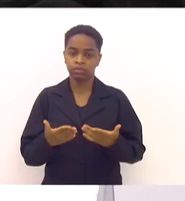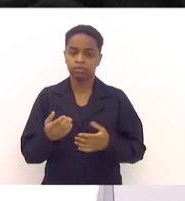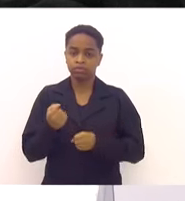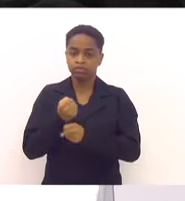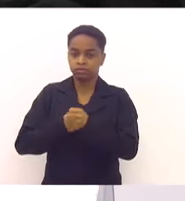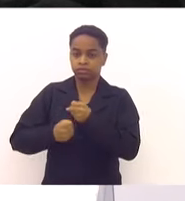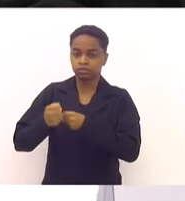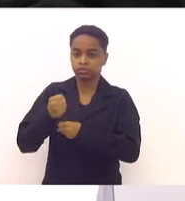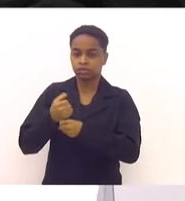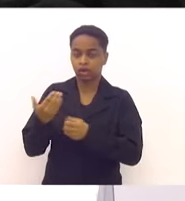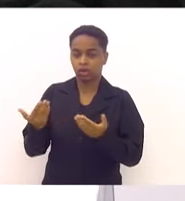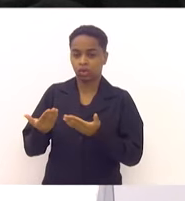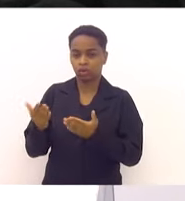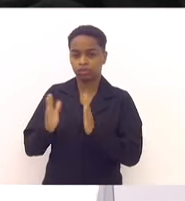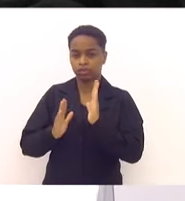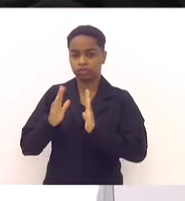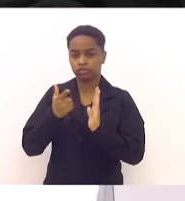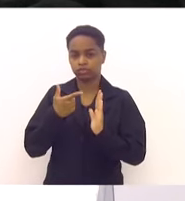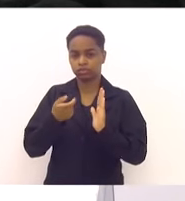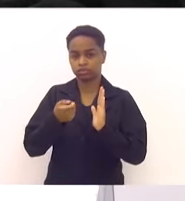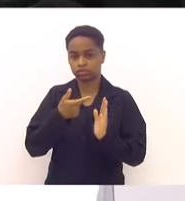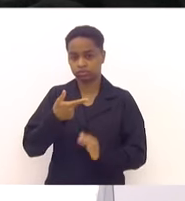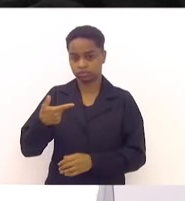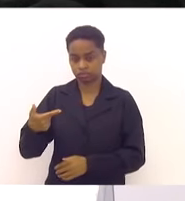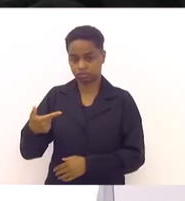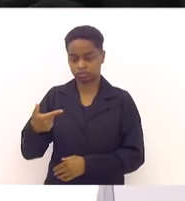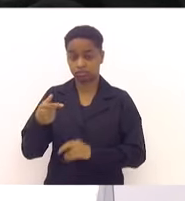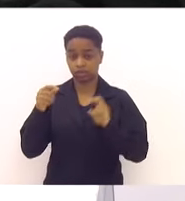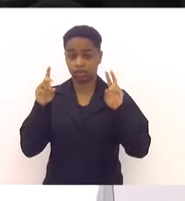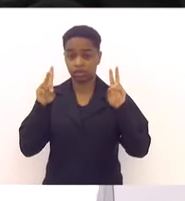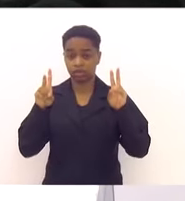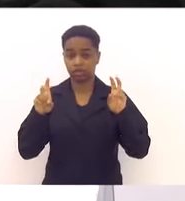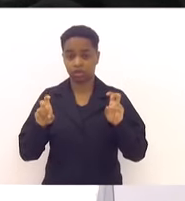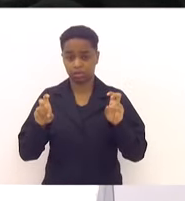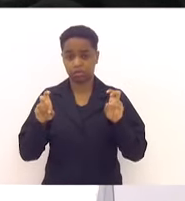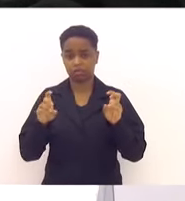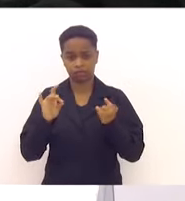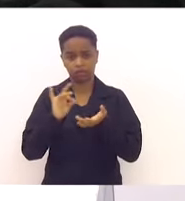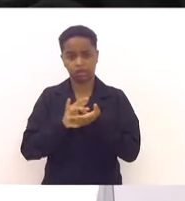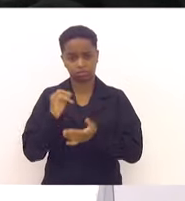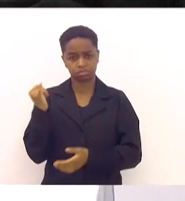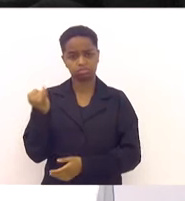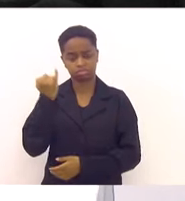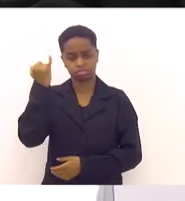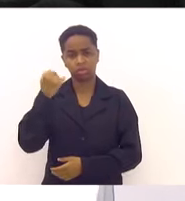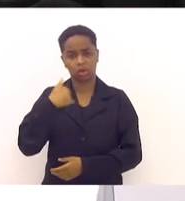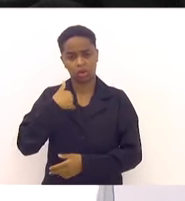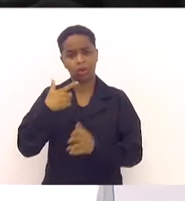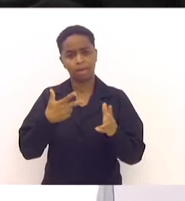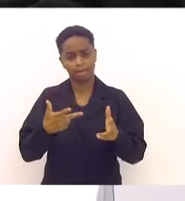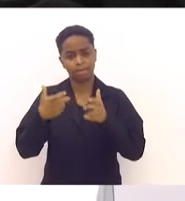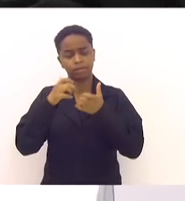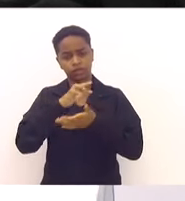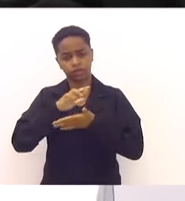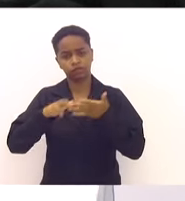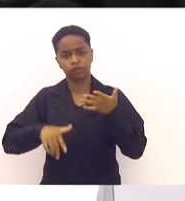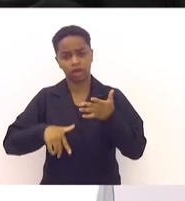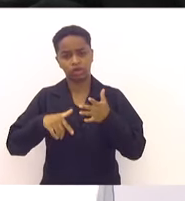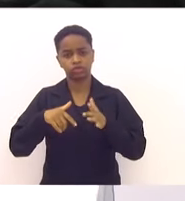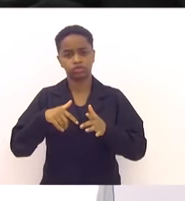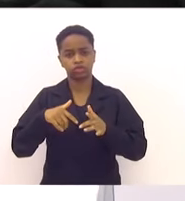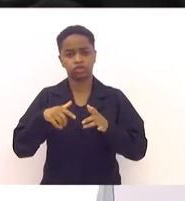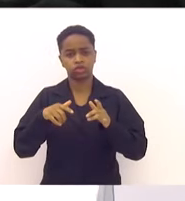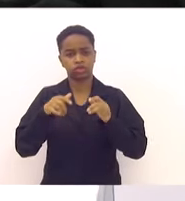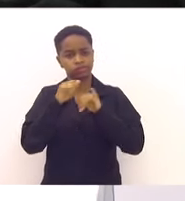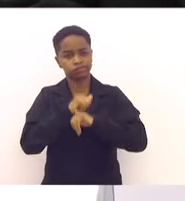de 22, esse tema ficou absolutamente relevante. Eu já vi muitas matérias televisivas